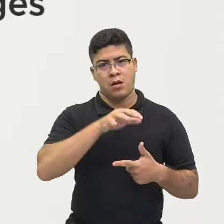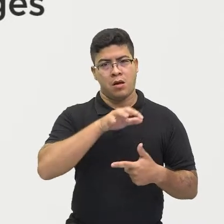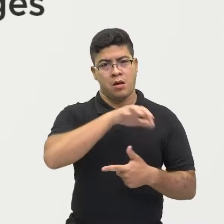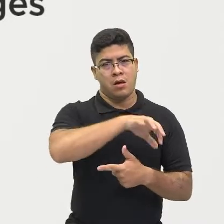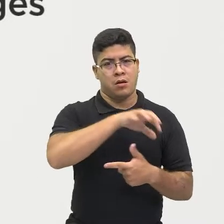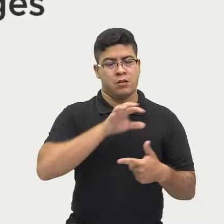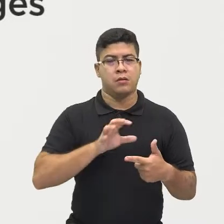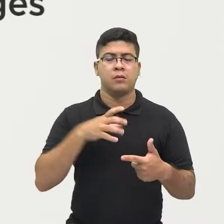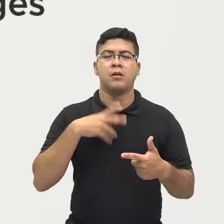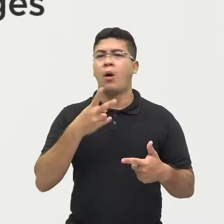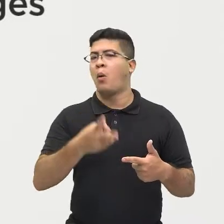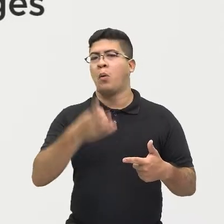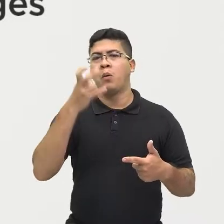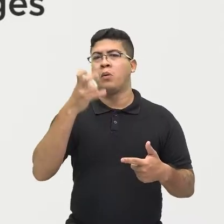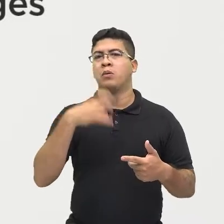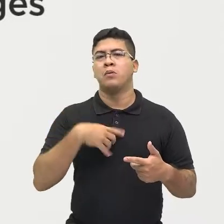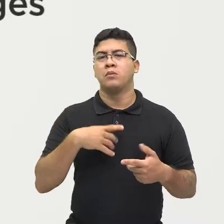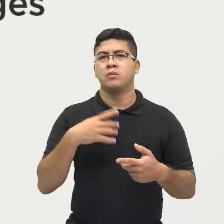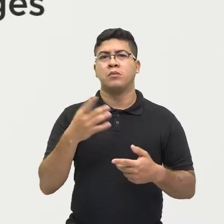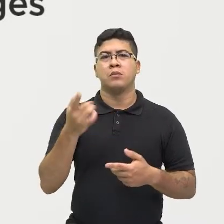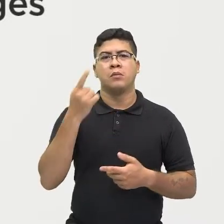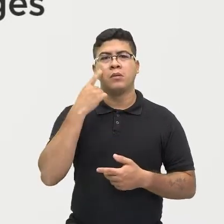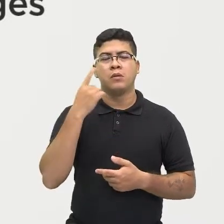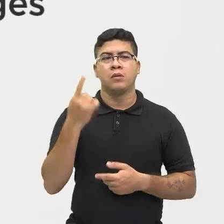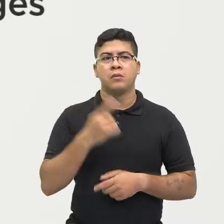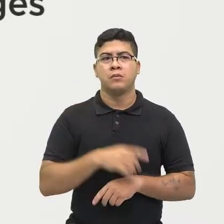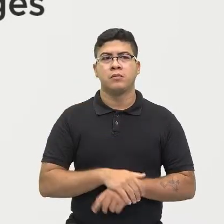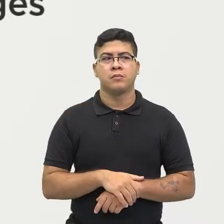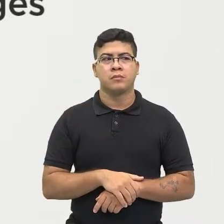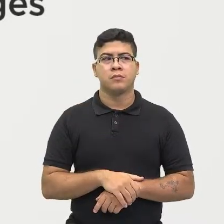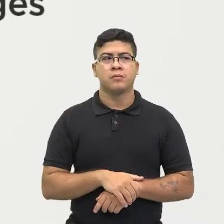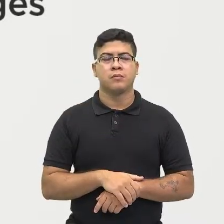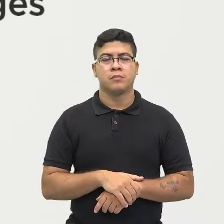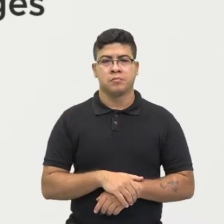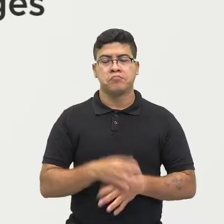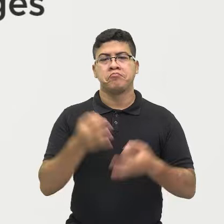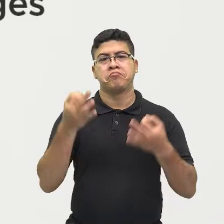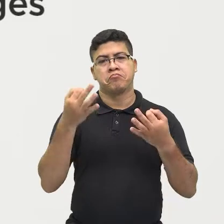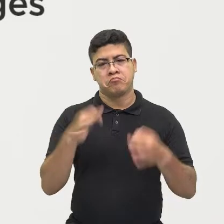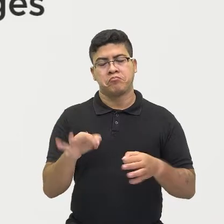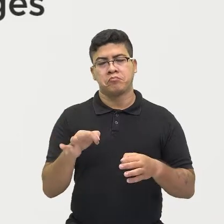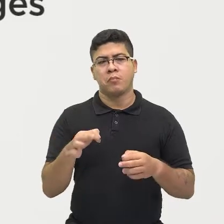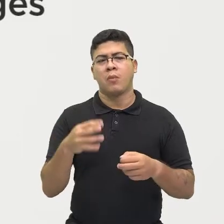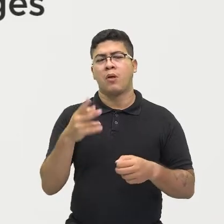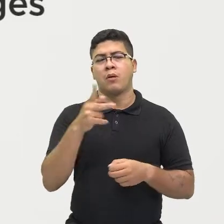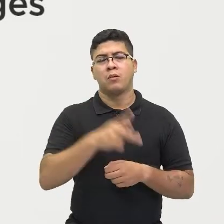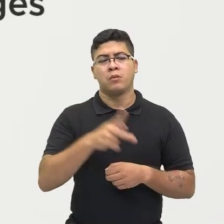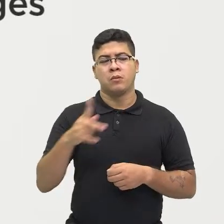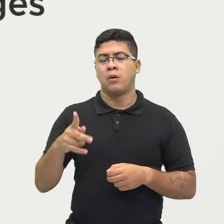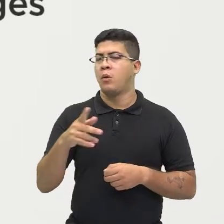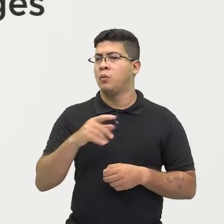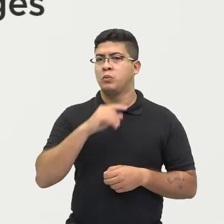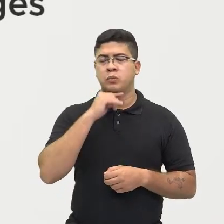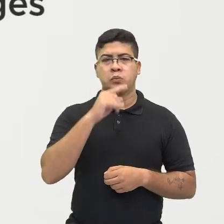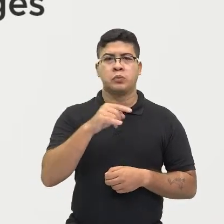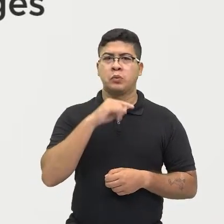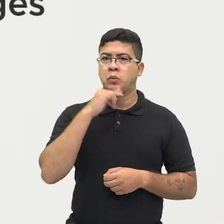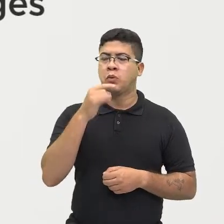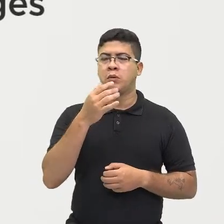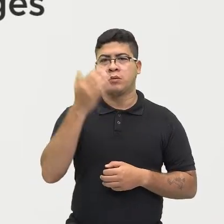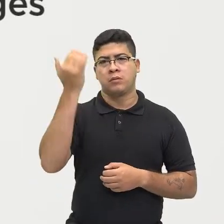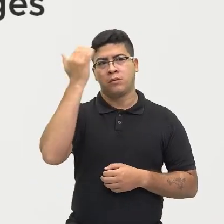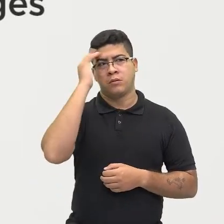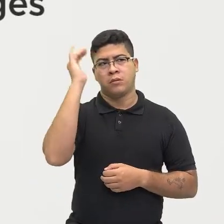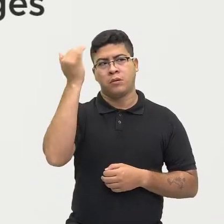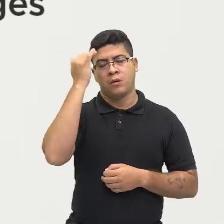características e observar a imagem em diferentes ângulos. Muito bem. Professor, eu não consegui compreender, mas como assim